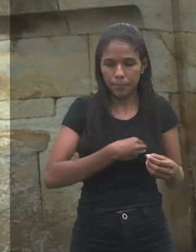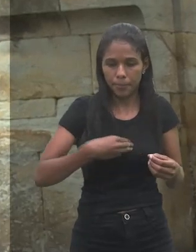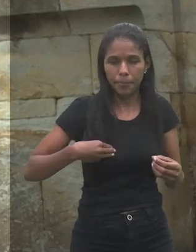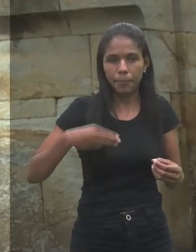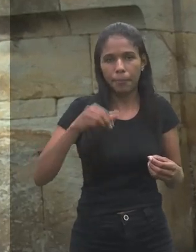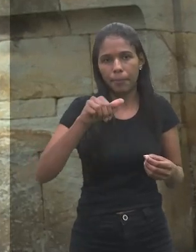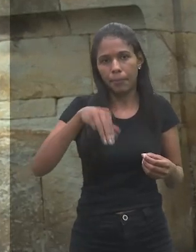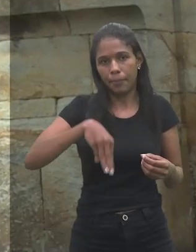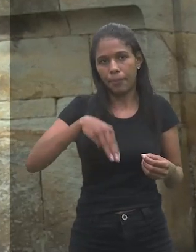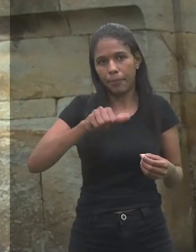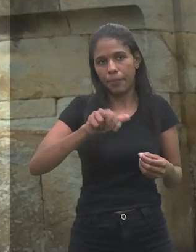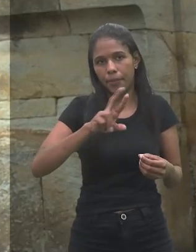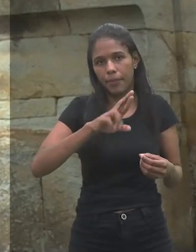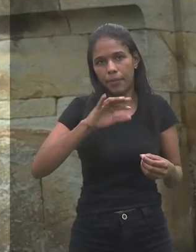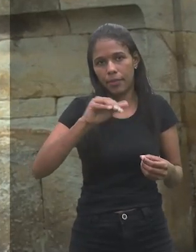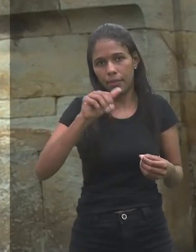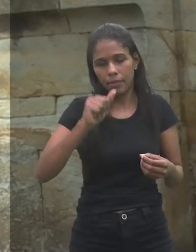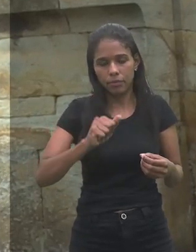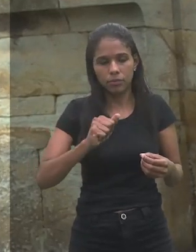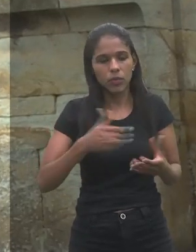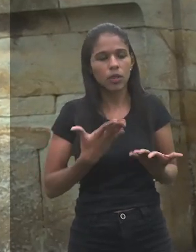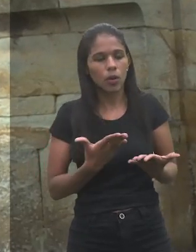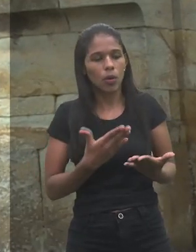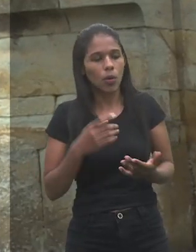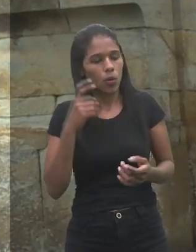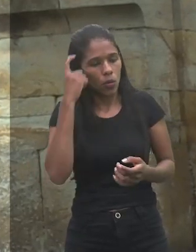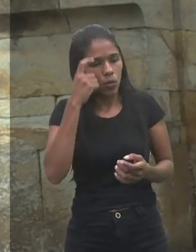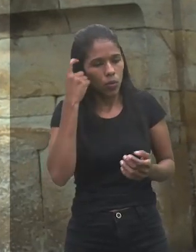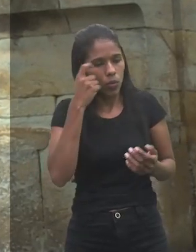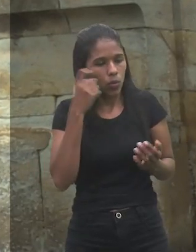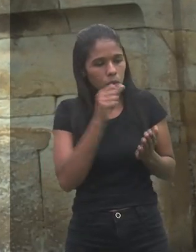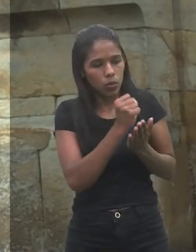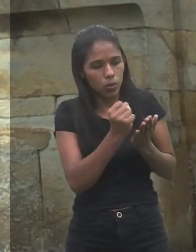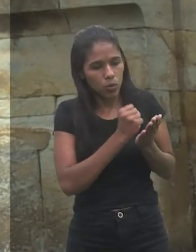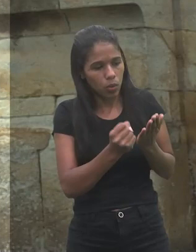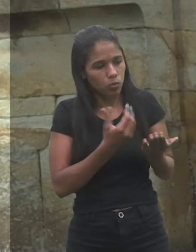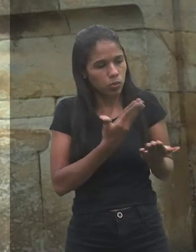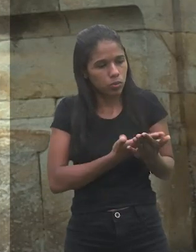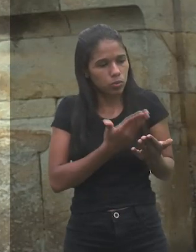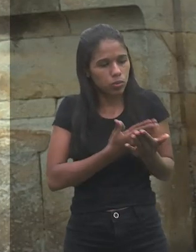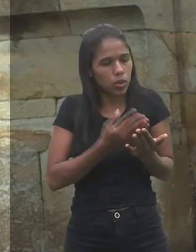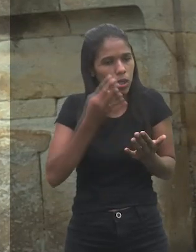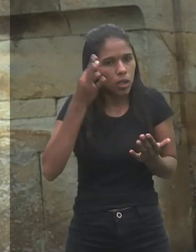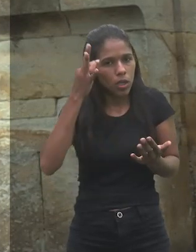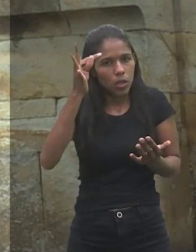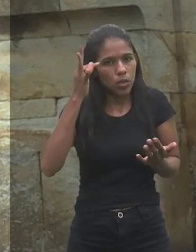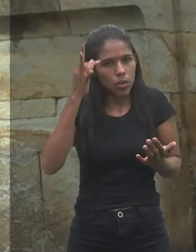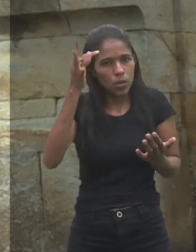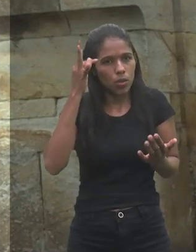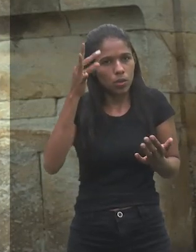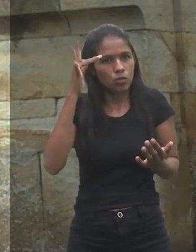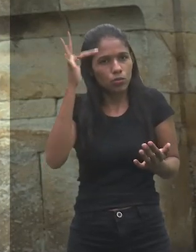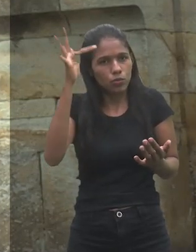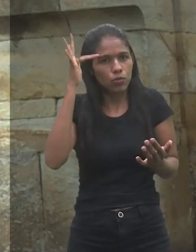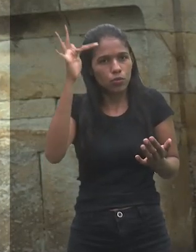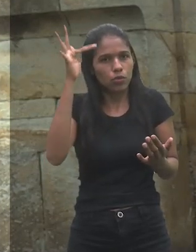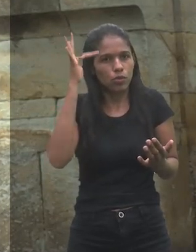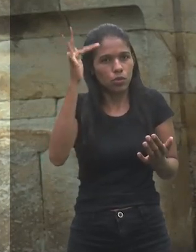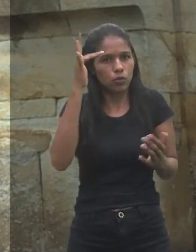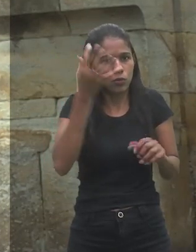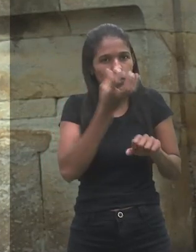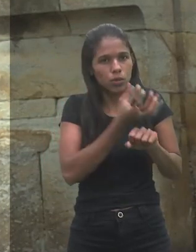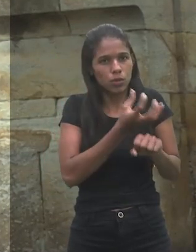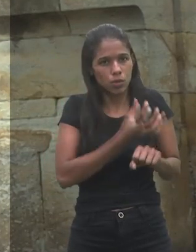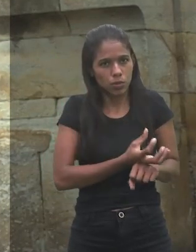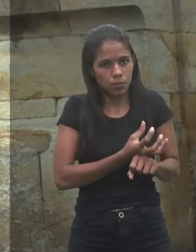aprende teologia e filosofia do barroco em 5 anos e depois mais 5 anos teologia e filosofia do rococó.